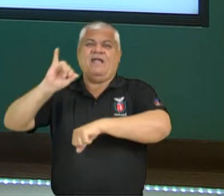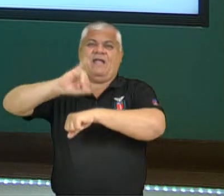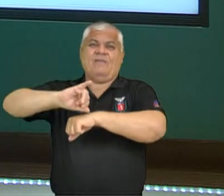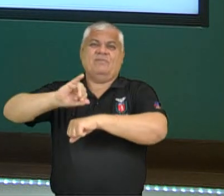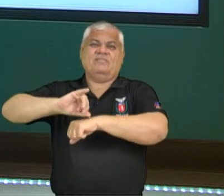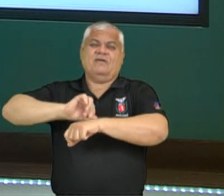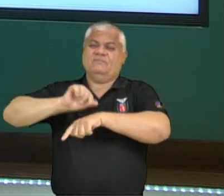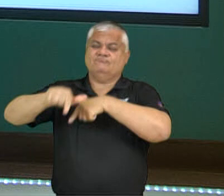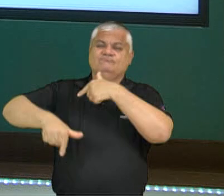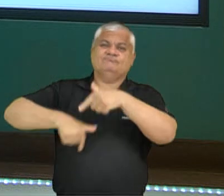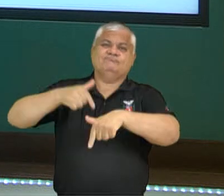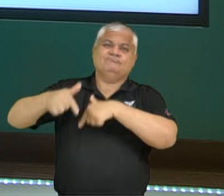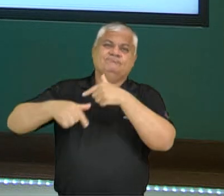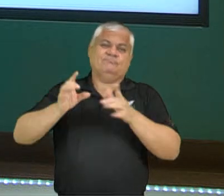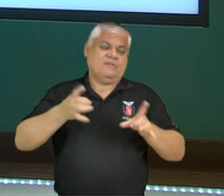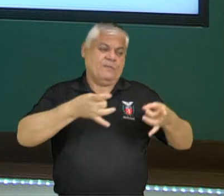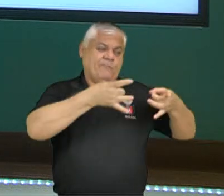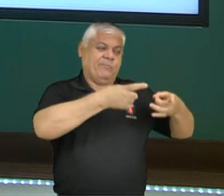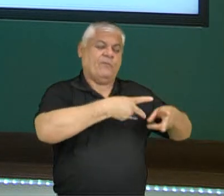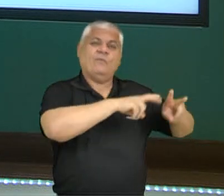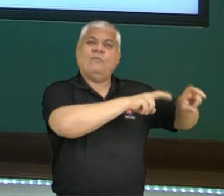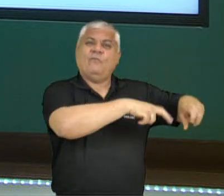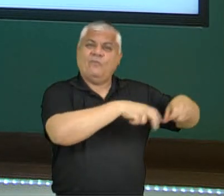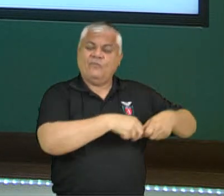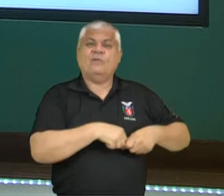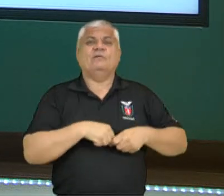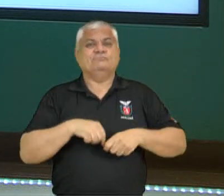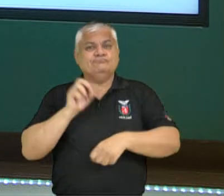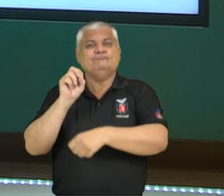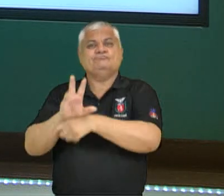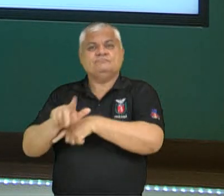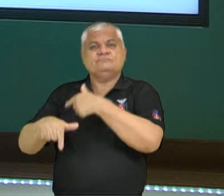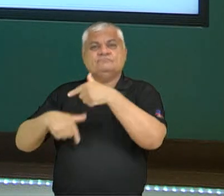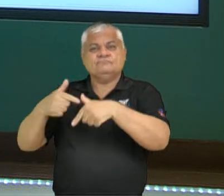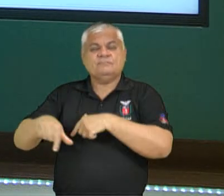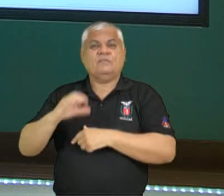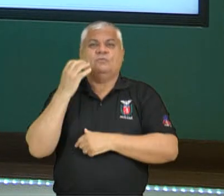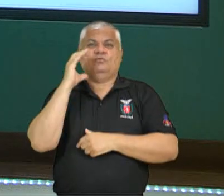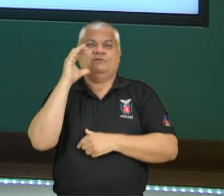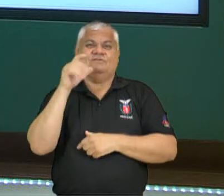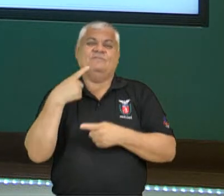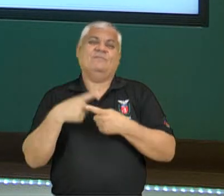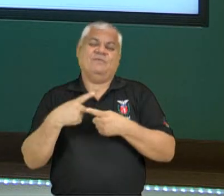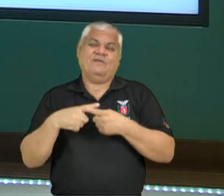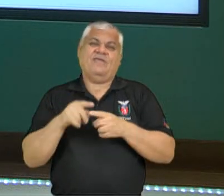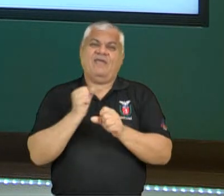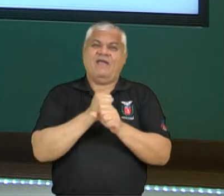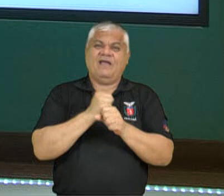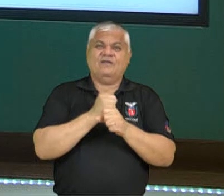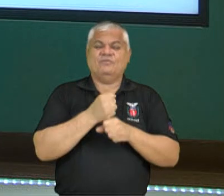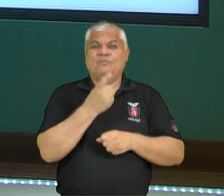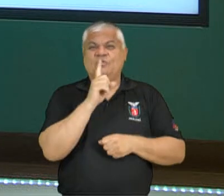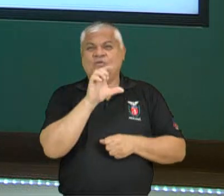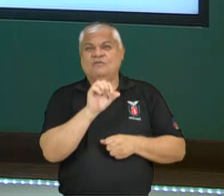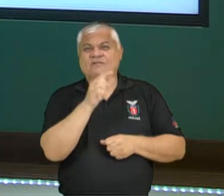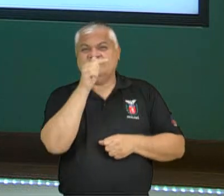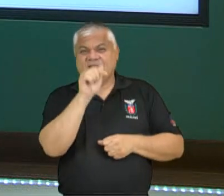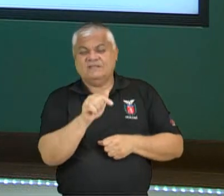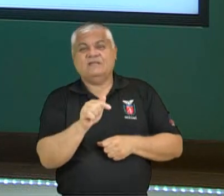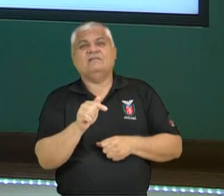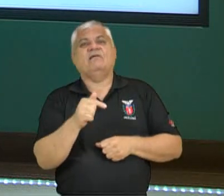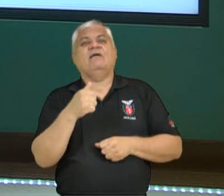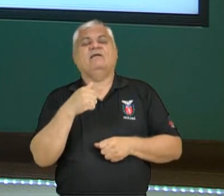Então, esse processo de industrialização muito intenso na região de Curitiba por volta da década de 70, e a gente